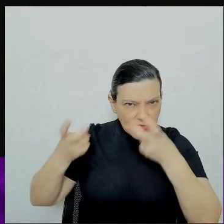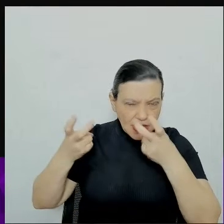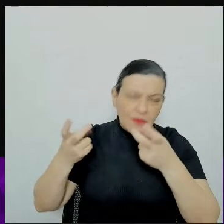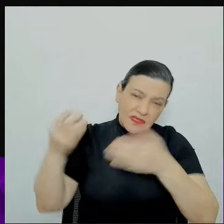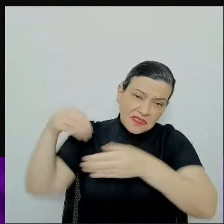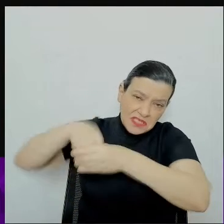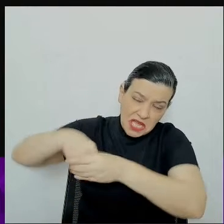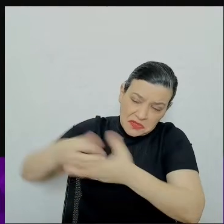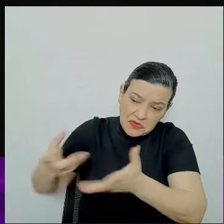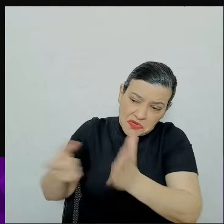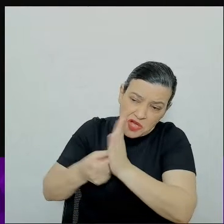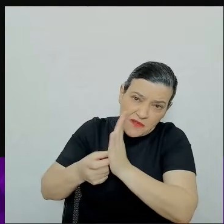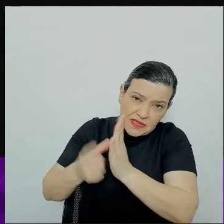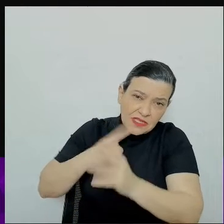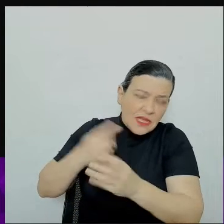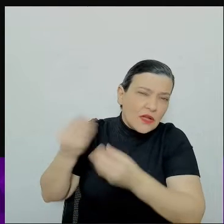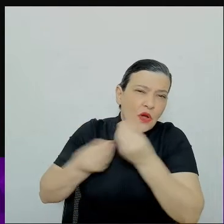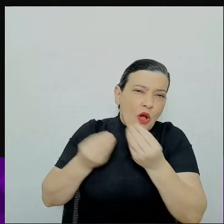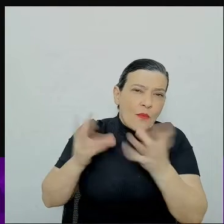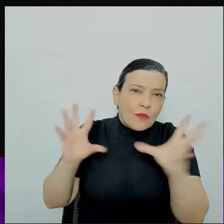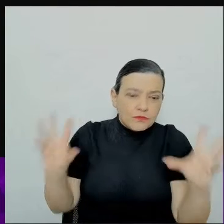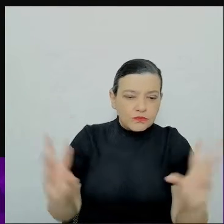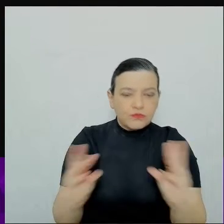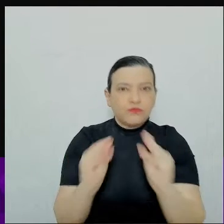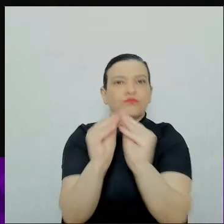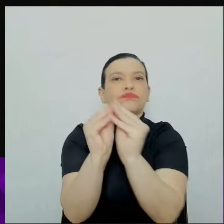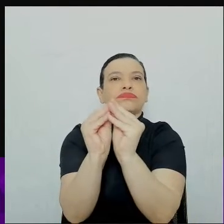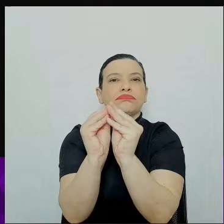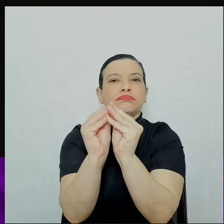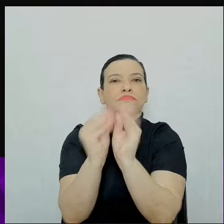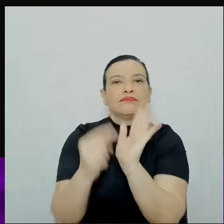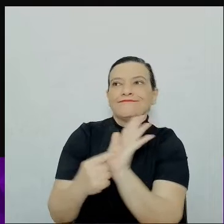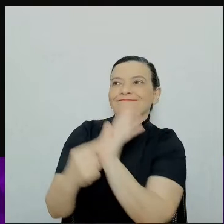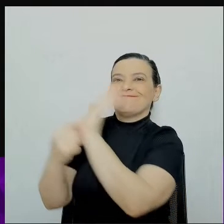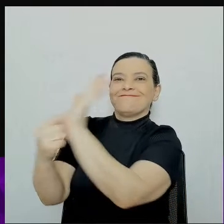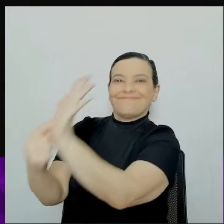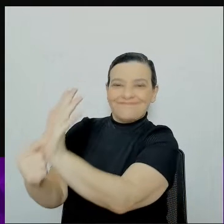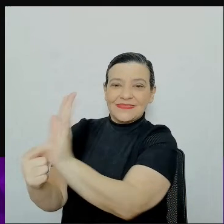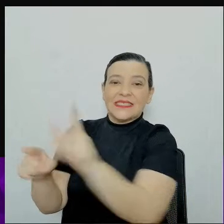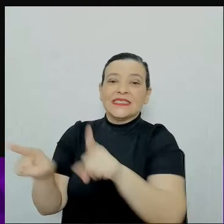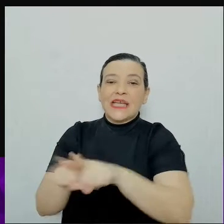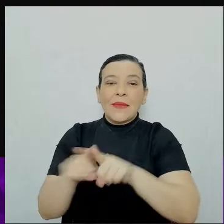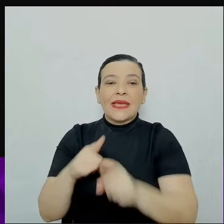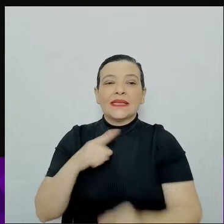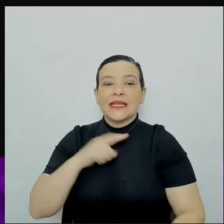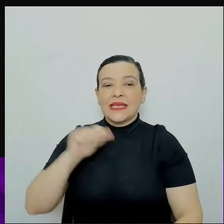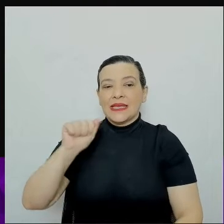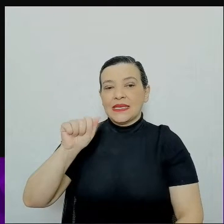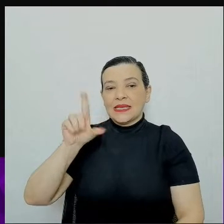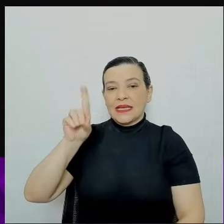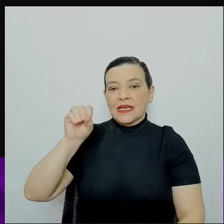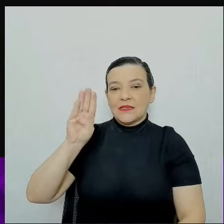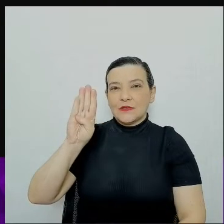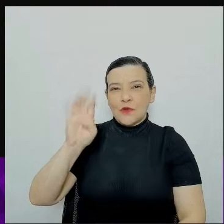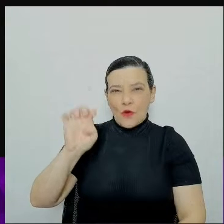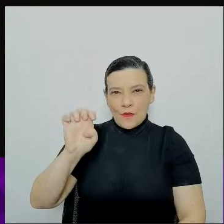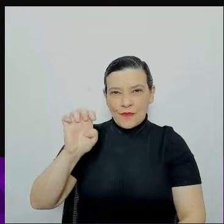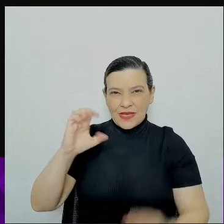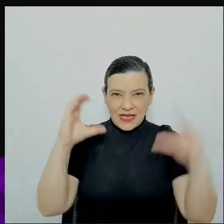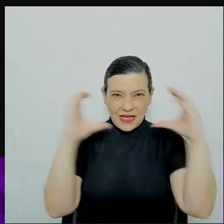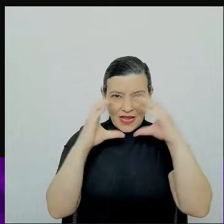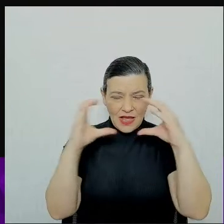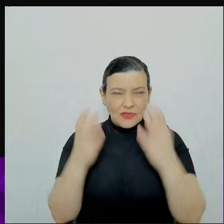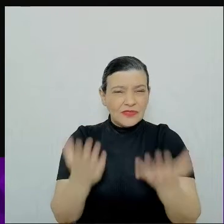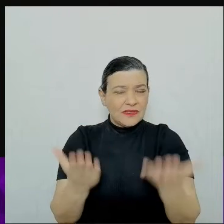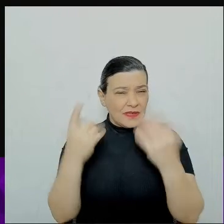e entregar como se fosse um serviço? Então, aqui do lado tem a Adobe Cloud. Pare para pensar o tanto de serviço e